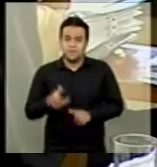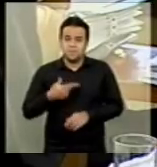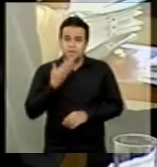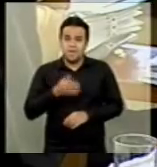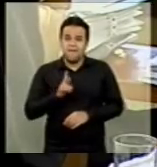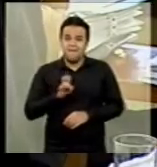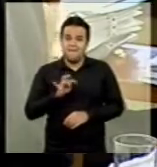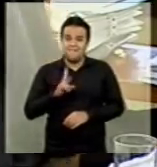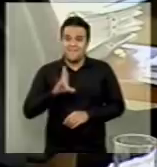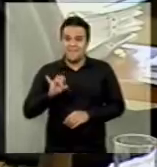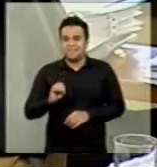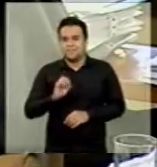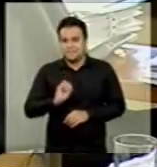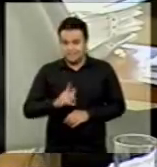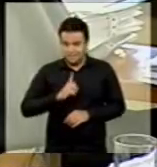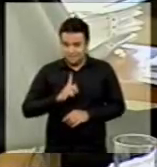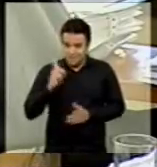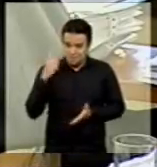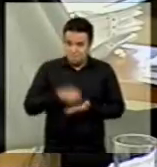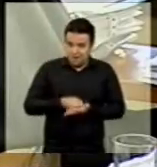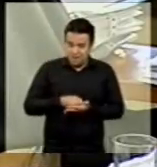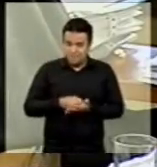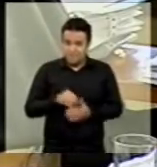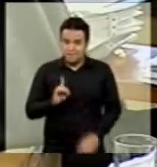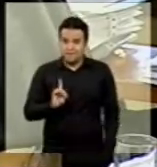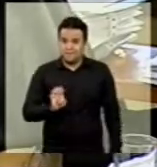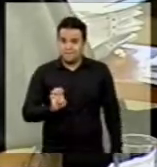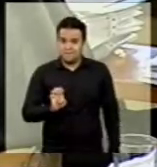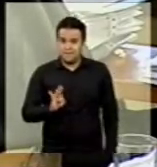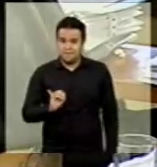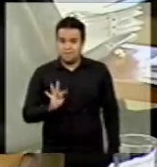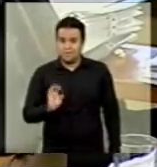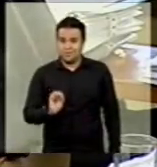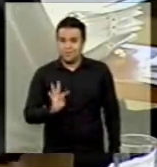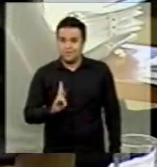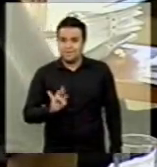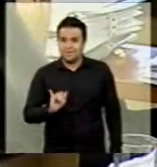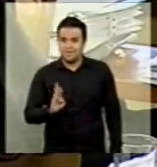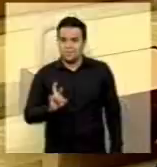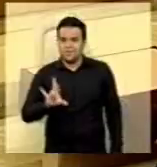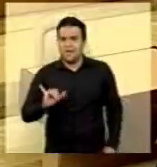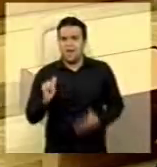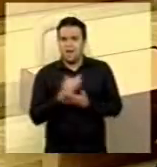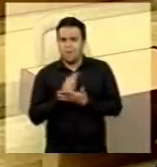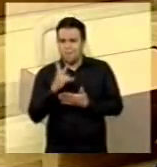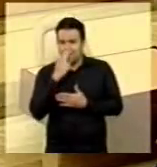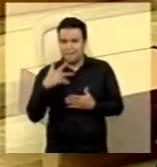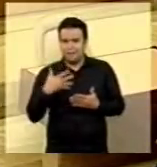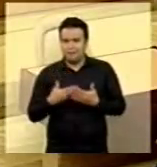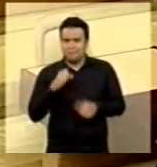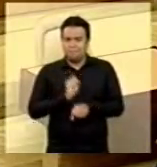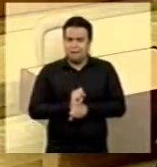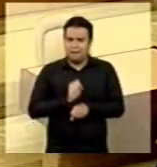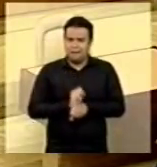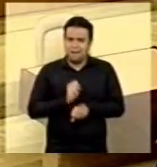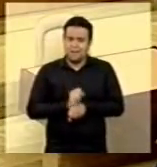informação à Receita se está havendo o pagamento do débito tributário. São aqueles casos que ficam parados aqui, que dizem